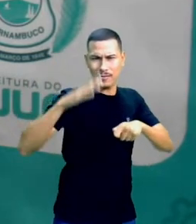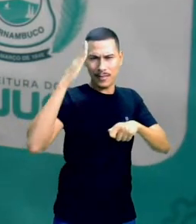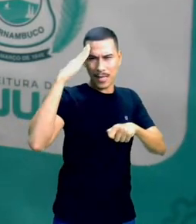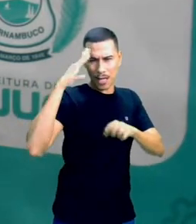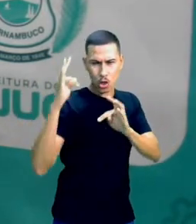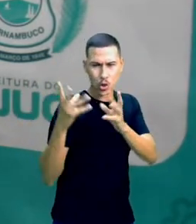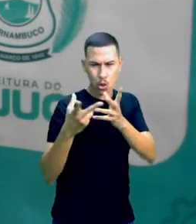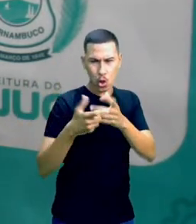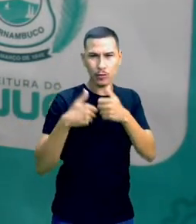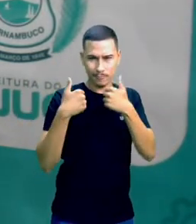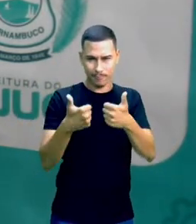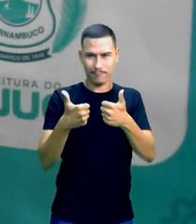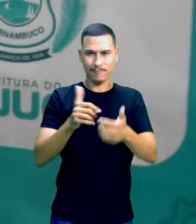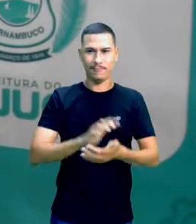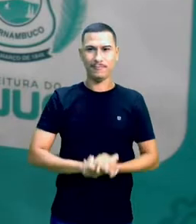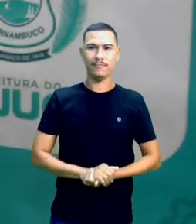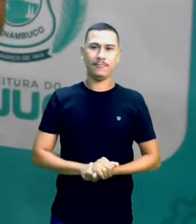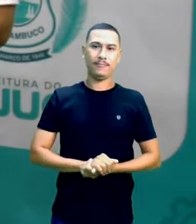todo.